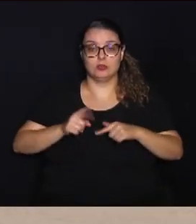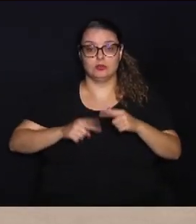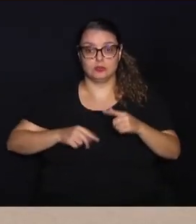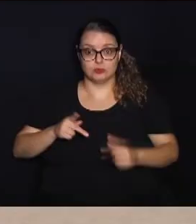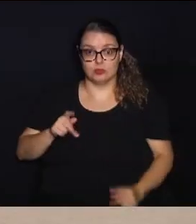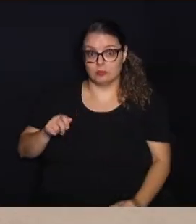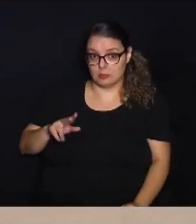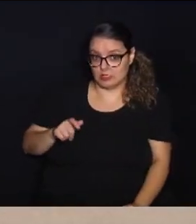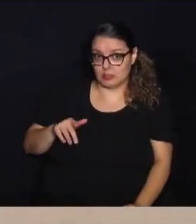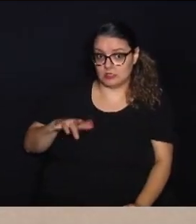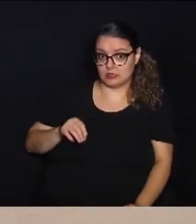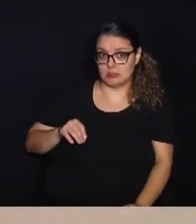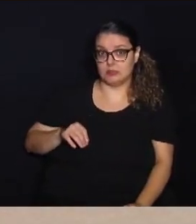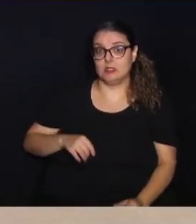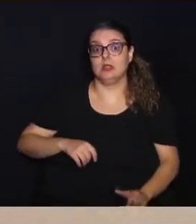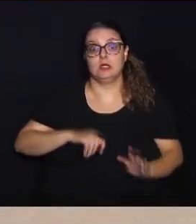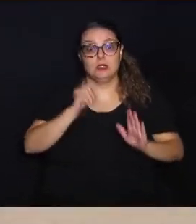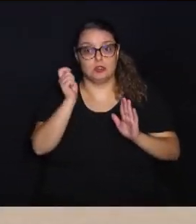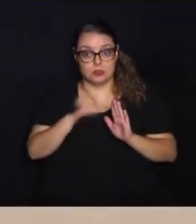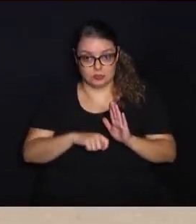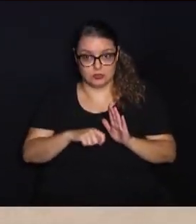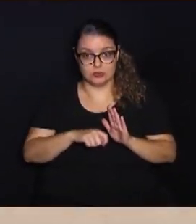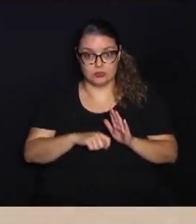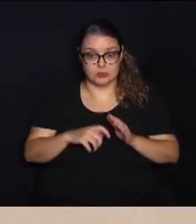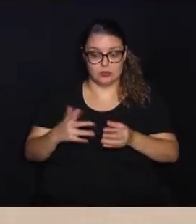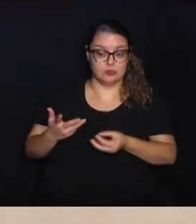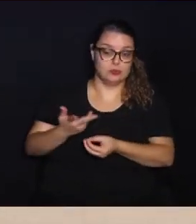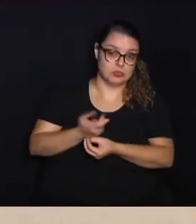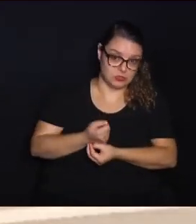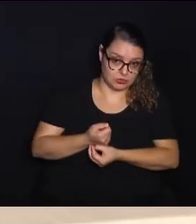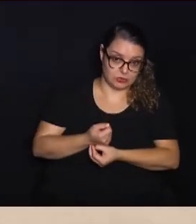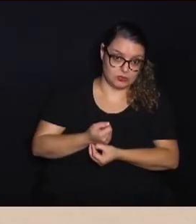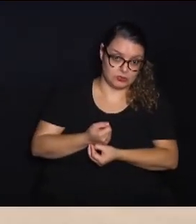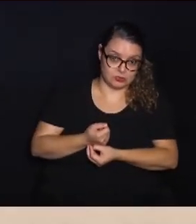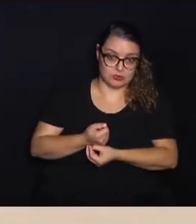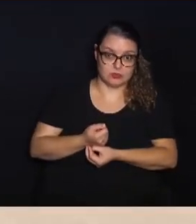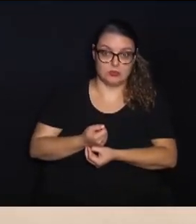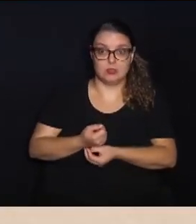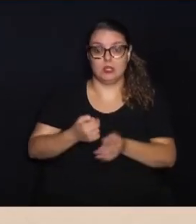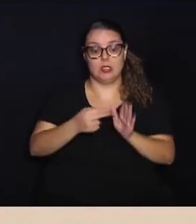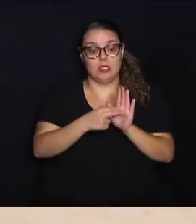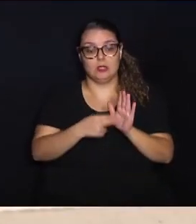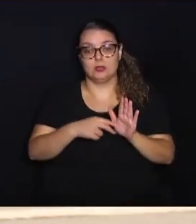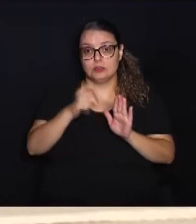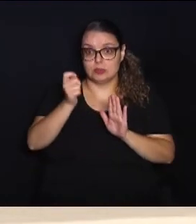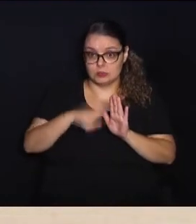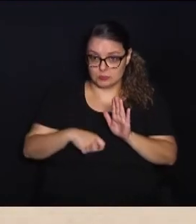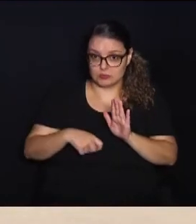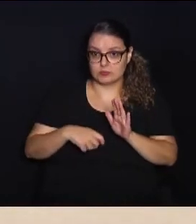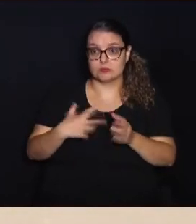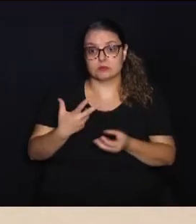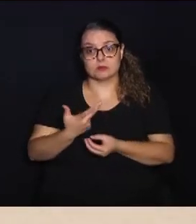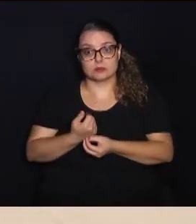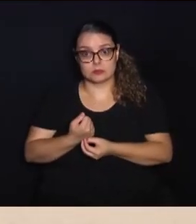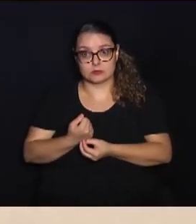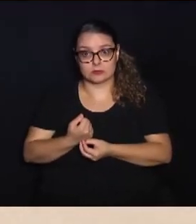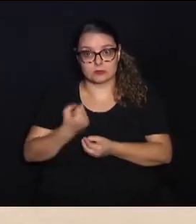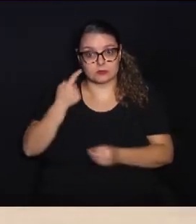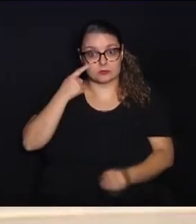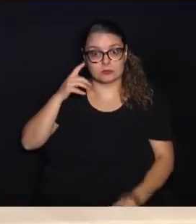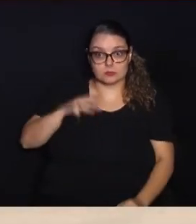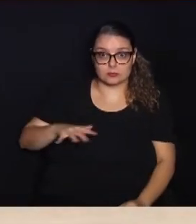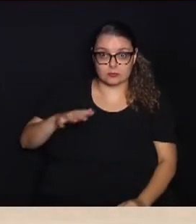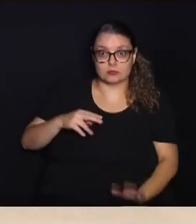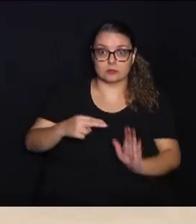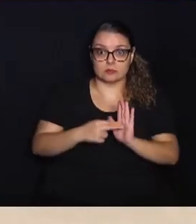total. Então começa em 10 e vai tirando pontos. E a nota de dificuldade, ela é somada ao final da